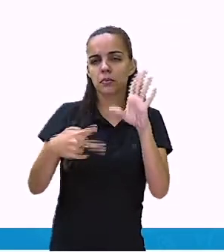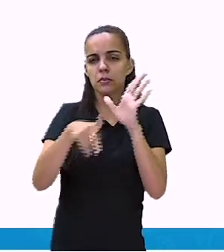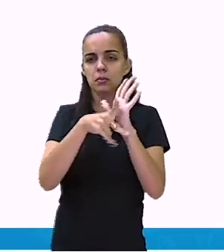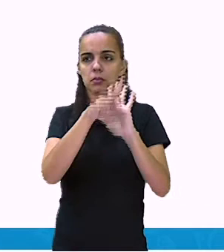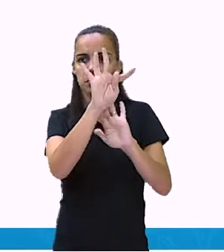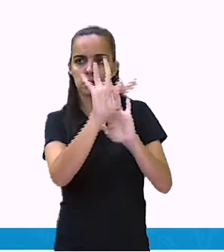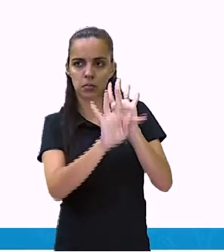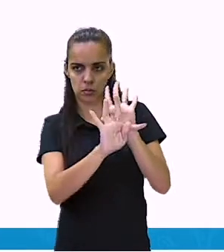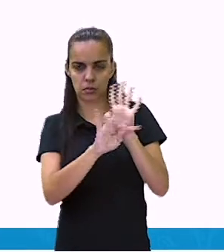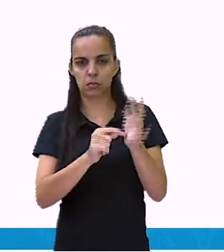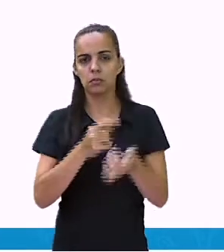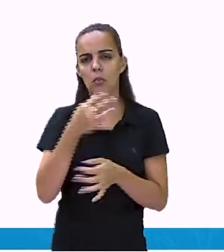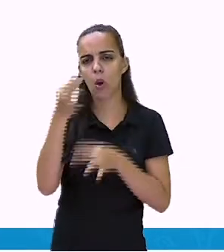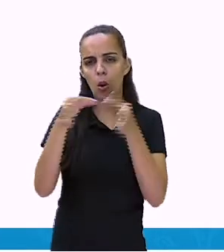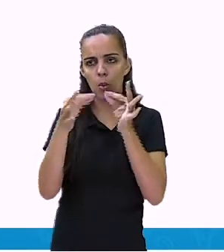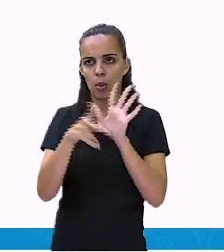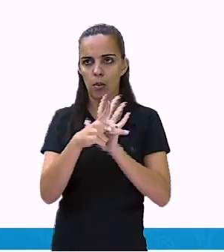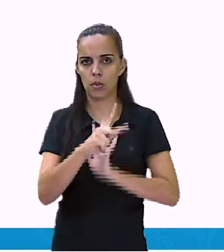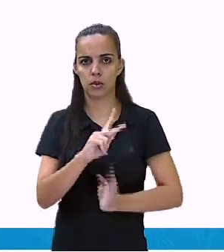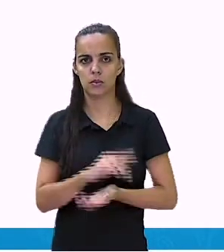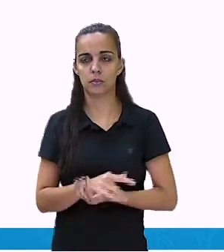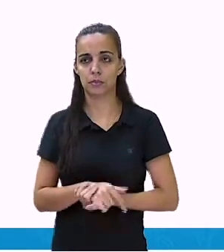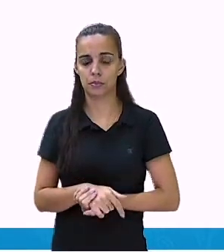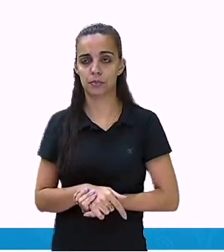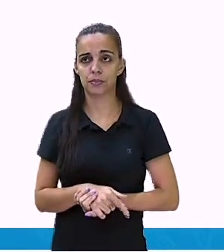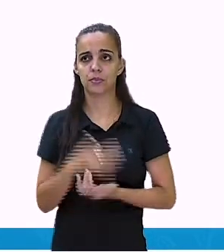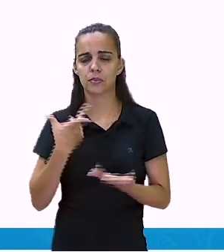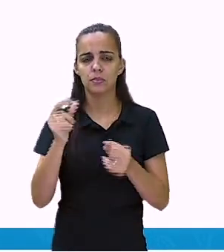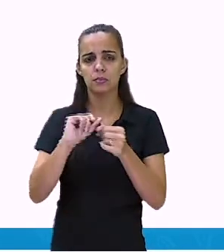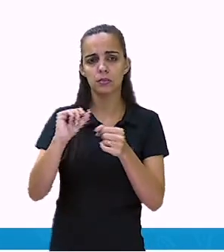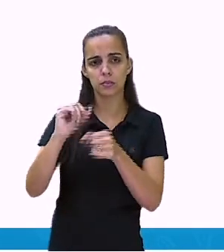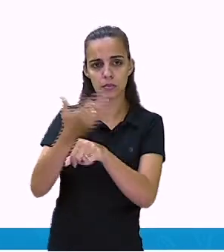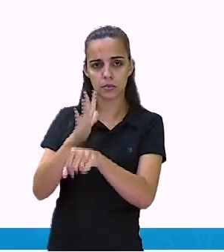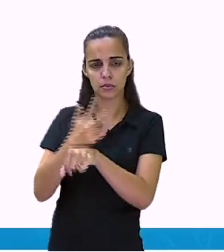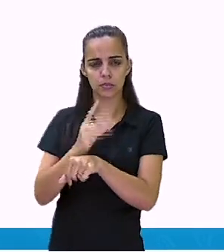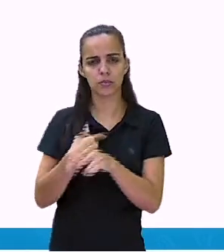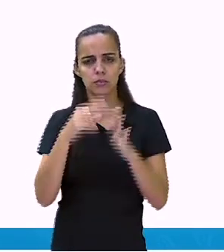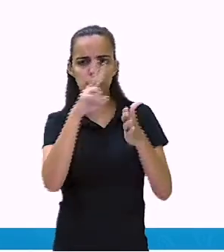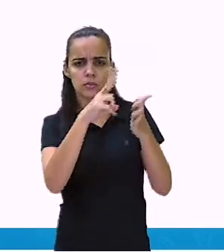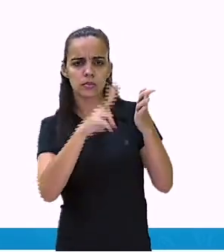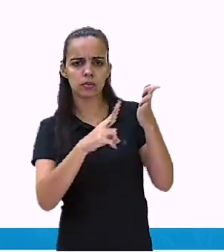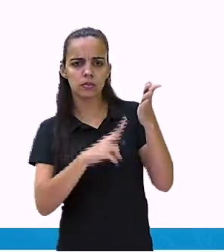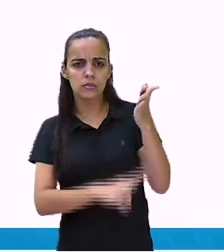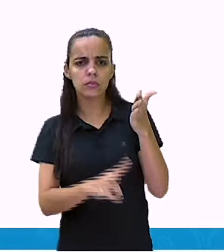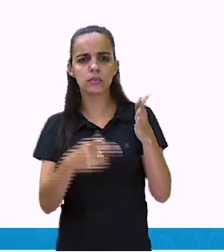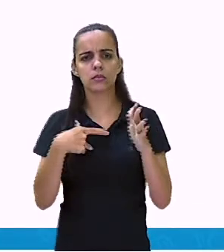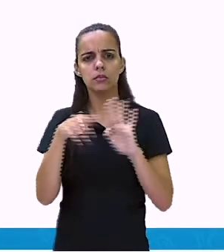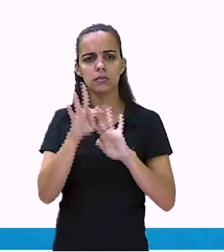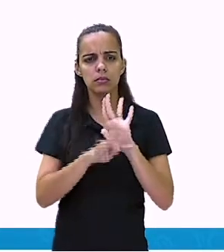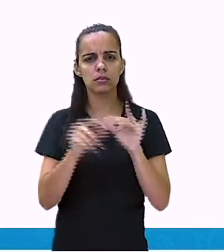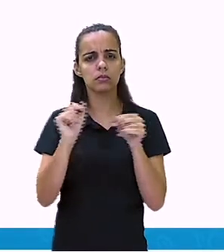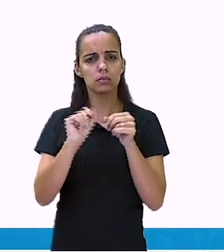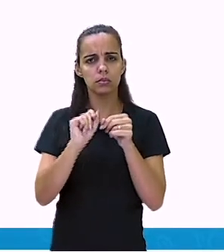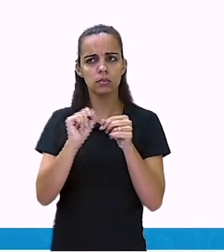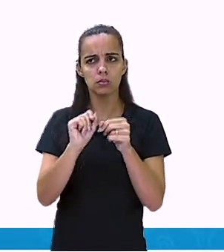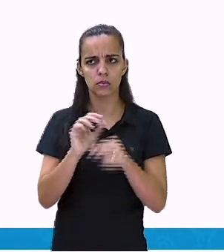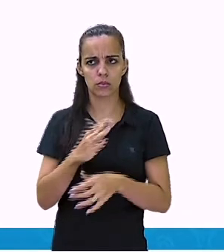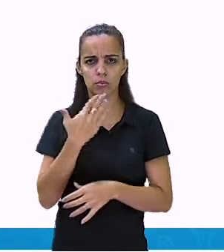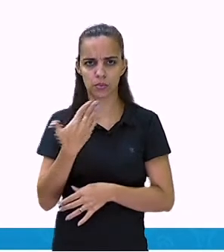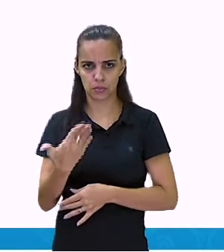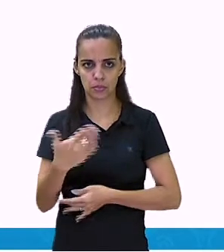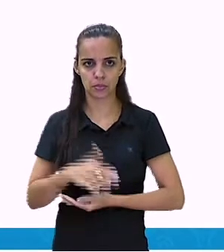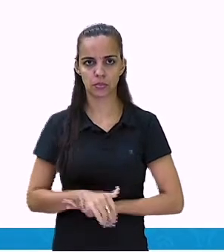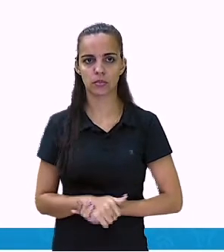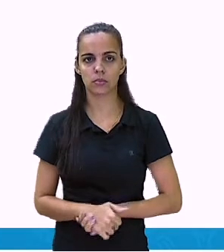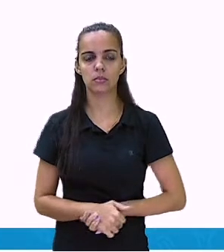do texto de opinião. Vamos agora aprender exercitando. Leia o texto e faça o que se